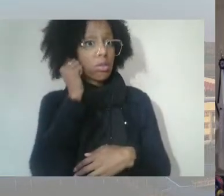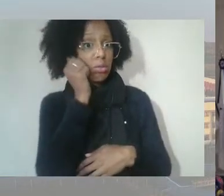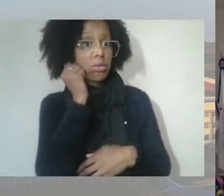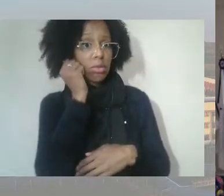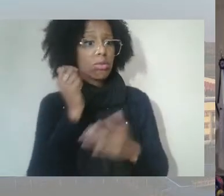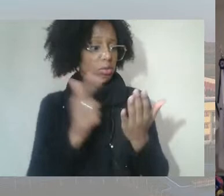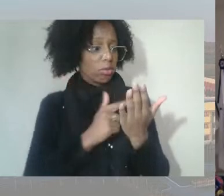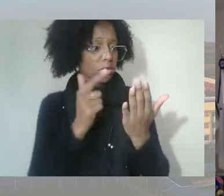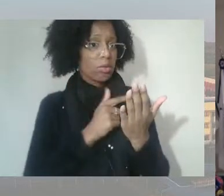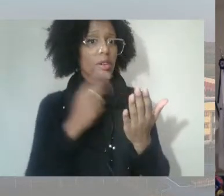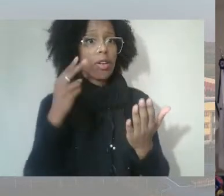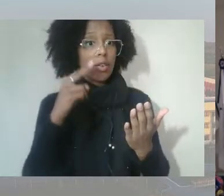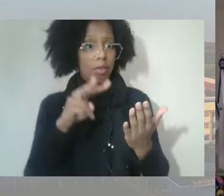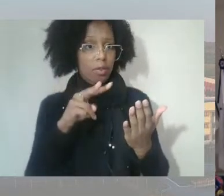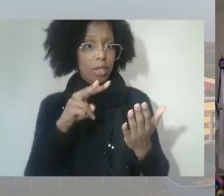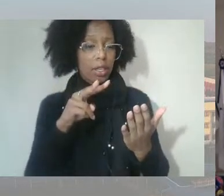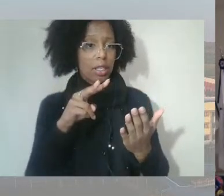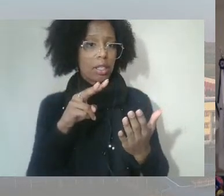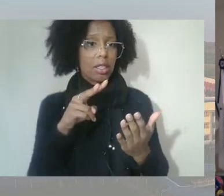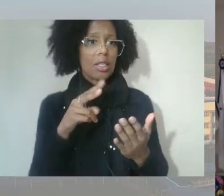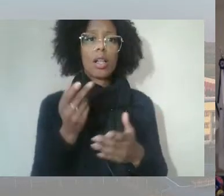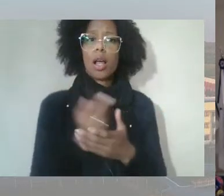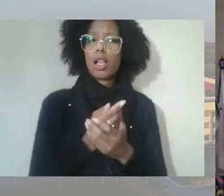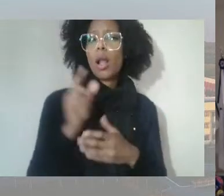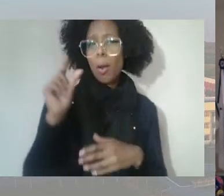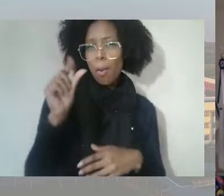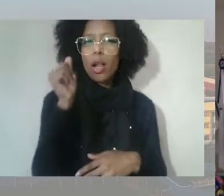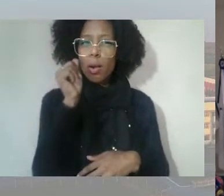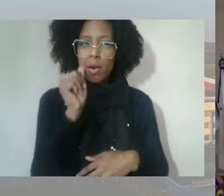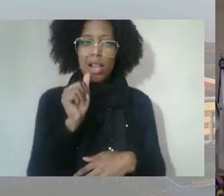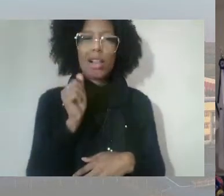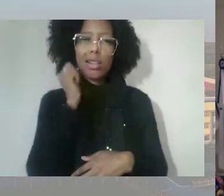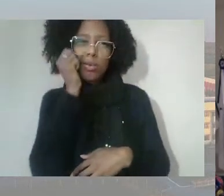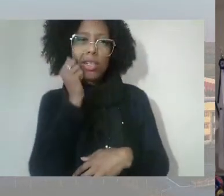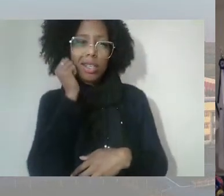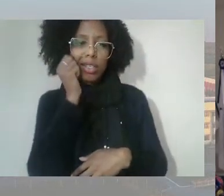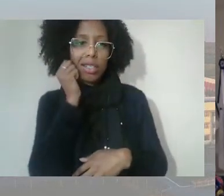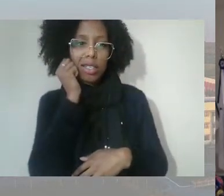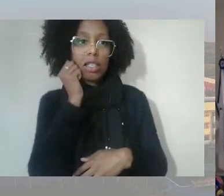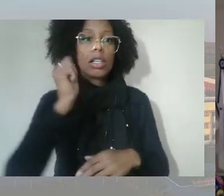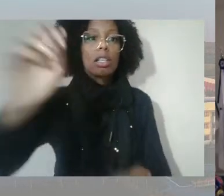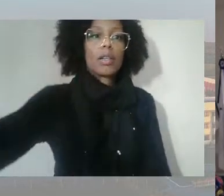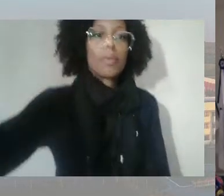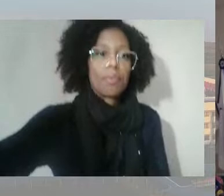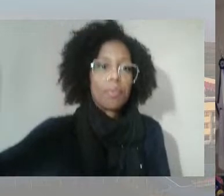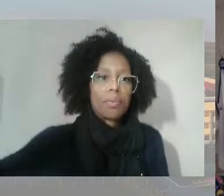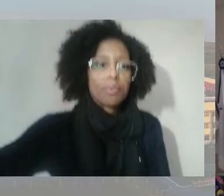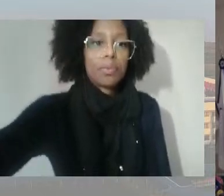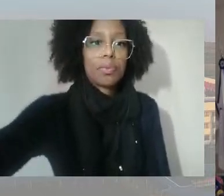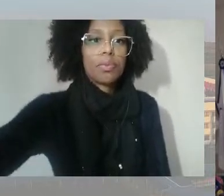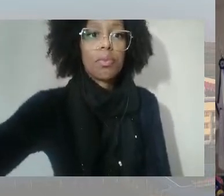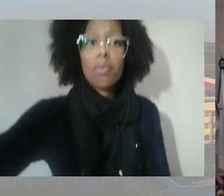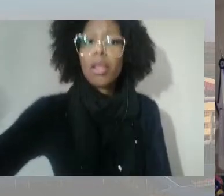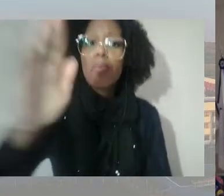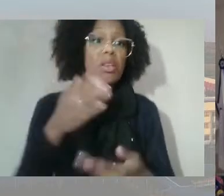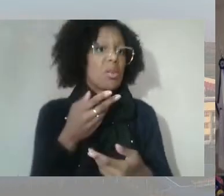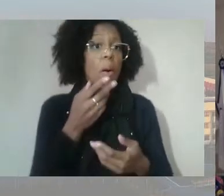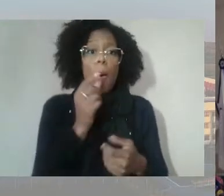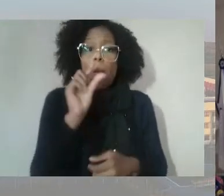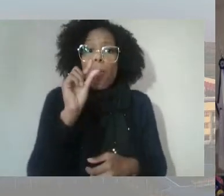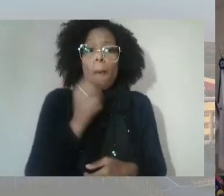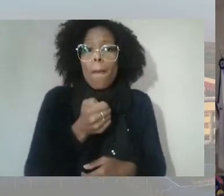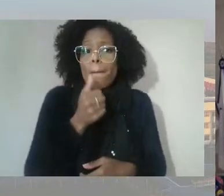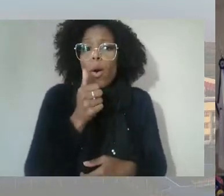menos ainda de mulheres negras? E diria para vocês, quase nenhuma de índios, dos